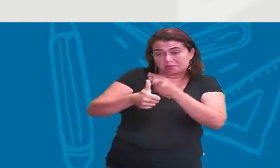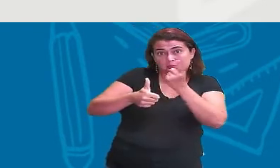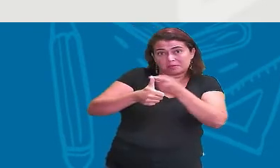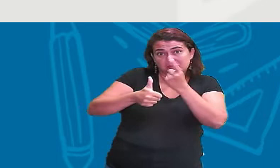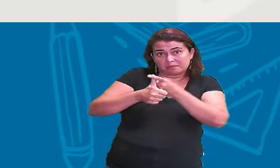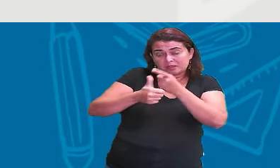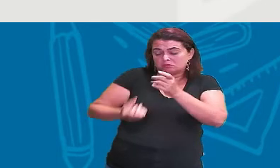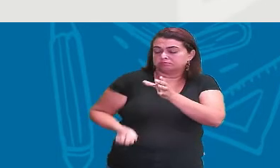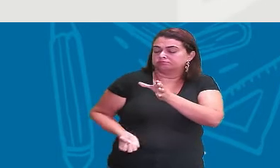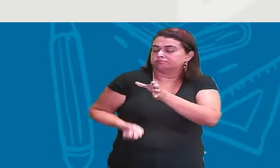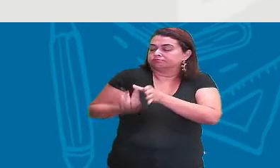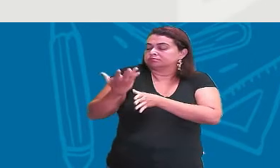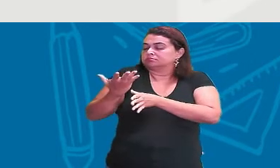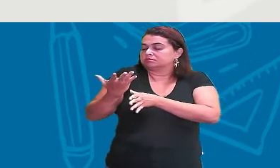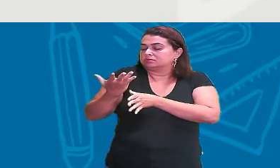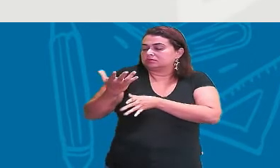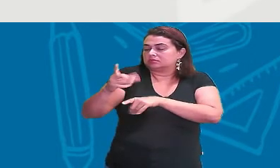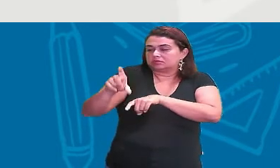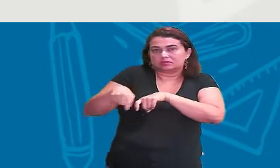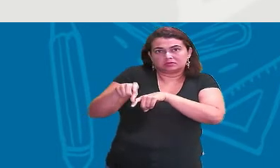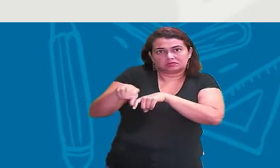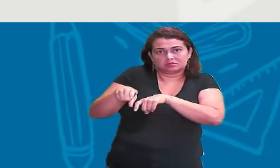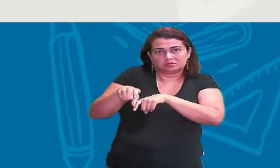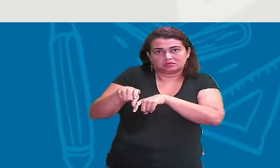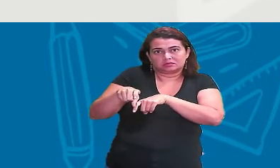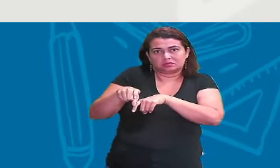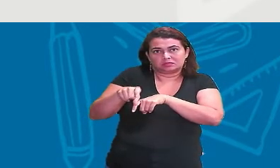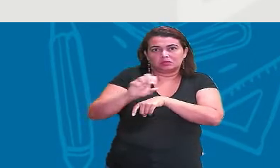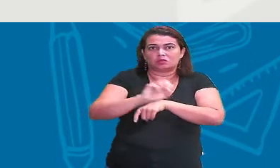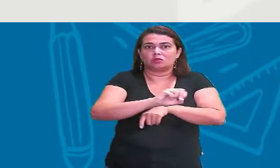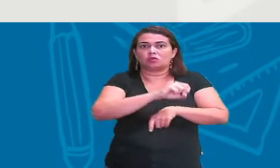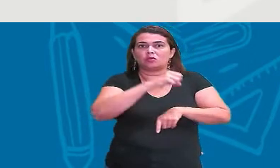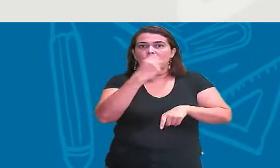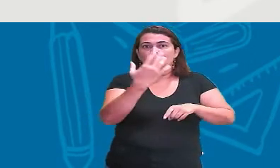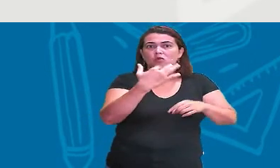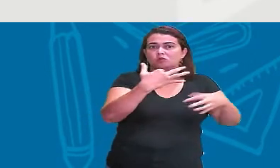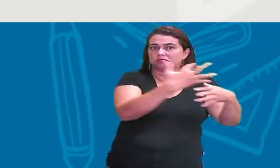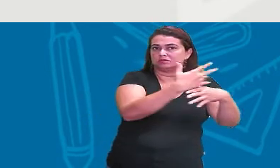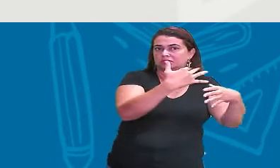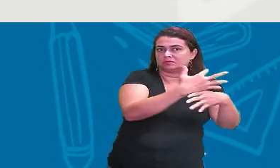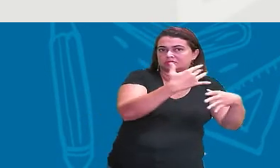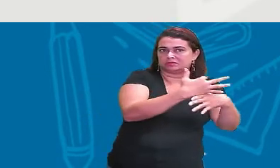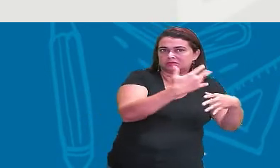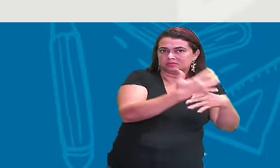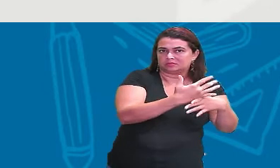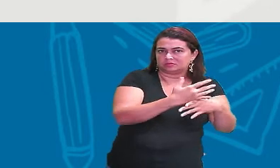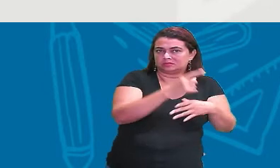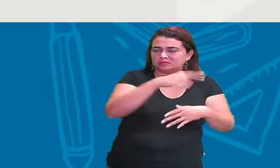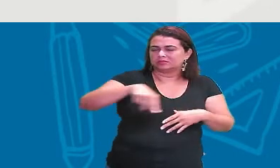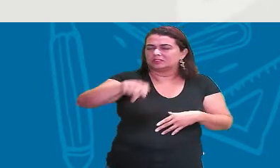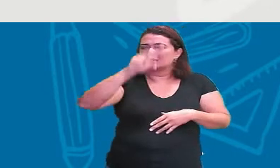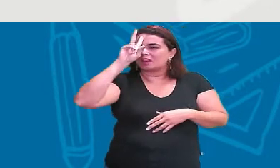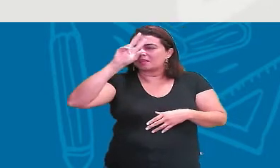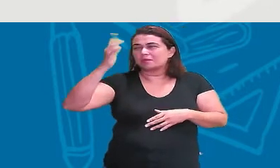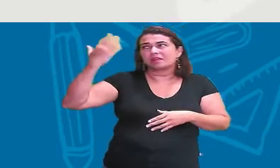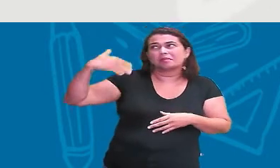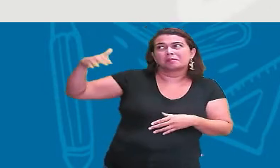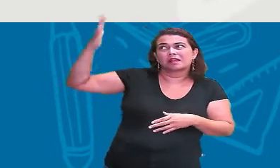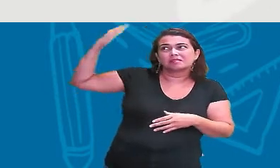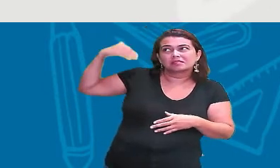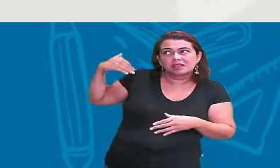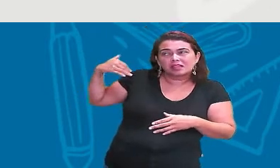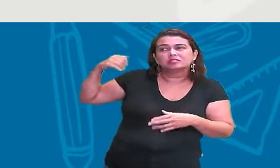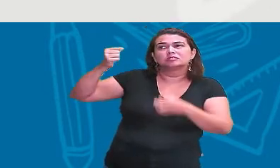zona rural ou a zona urbana? Lembra que em aulas anteriores a gente falou um pouquinho sobre os espaços urbanos, o campo